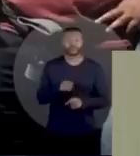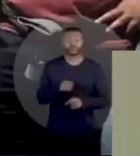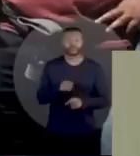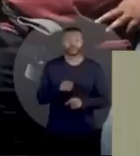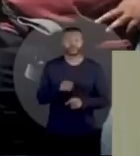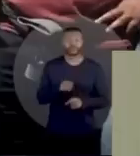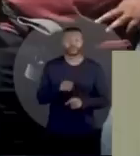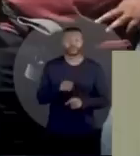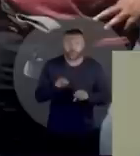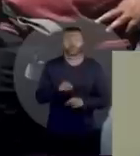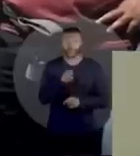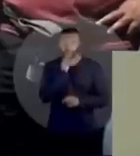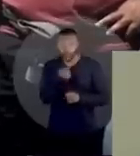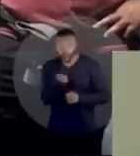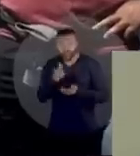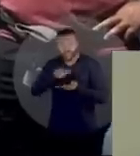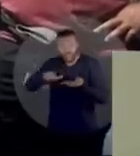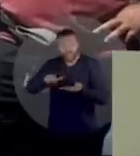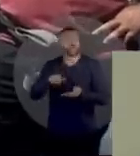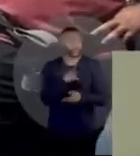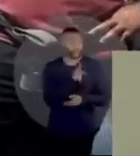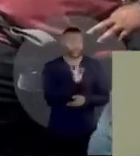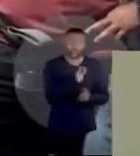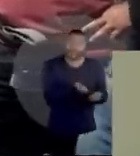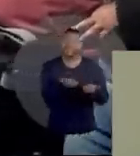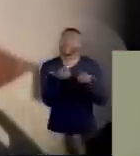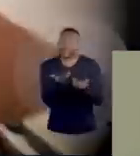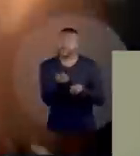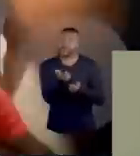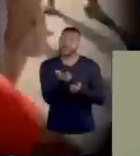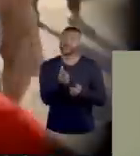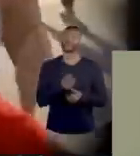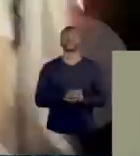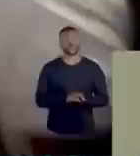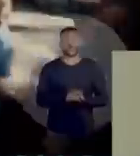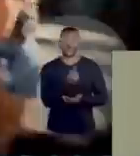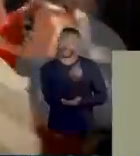de quem utiliza esses programas. Né? Os benefícios, o PT dá os benefícios.